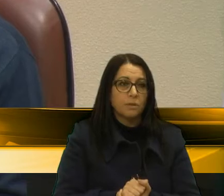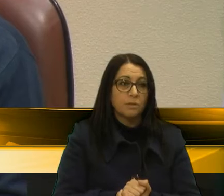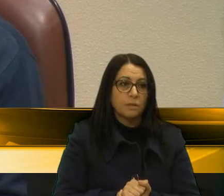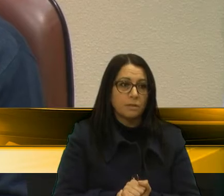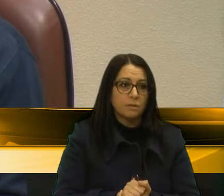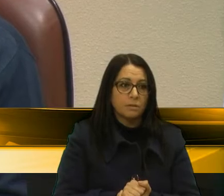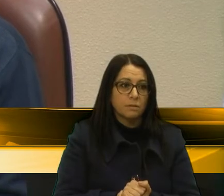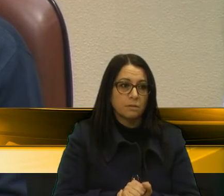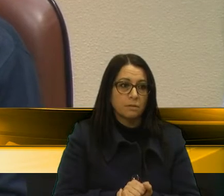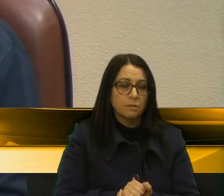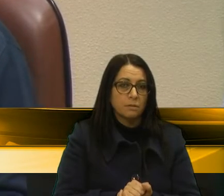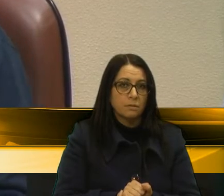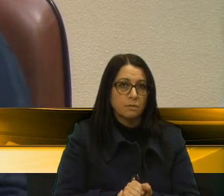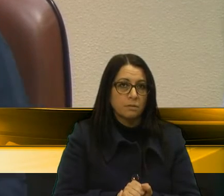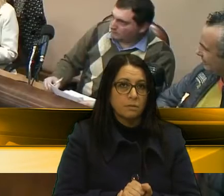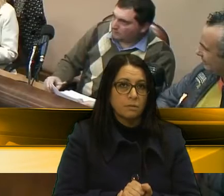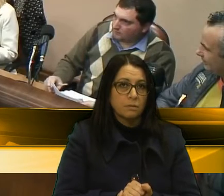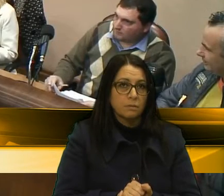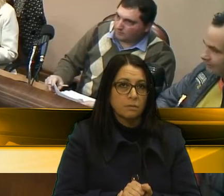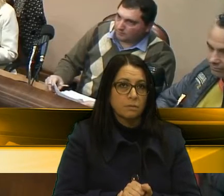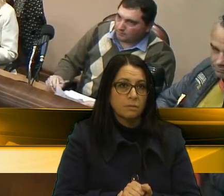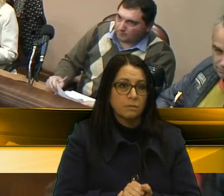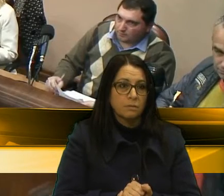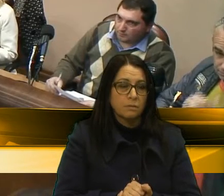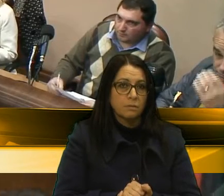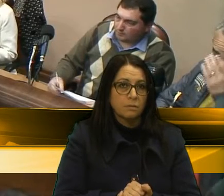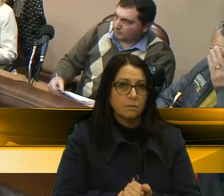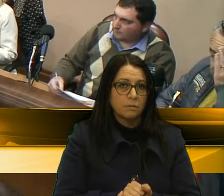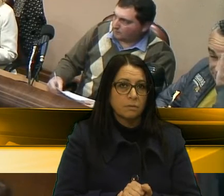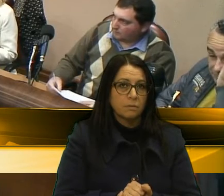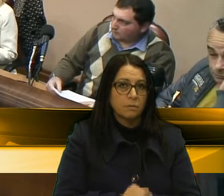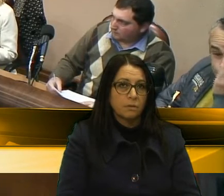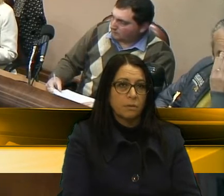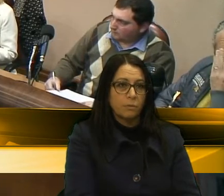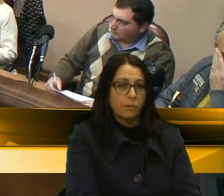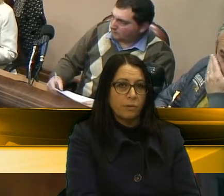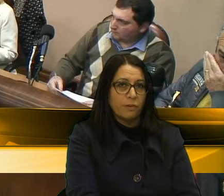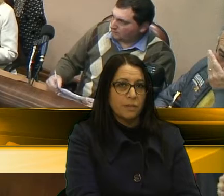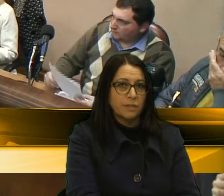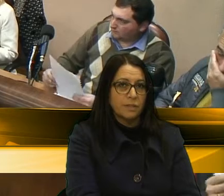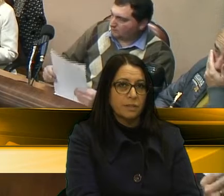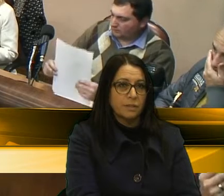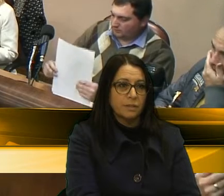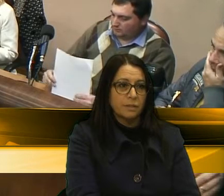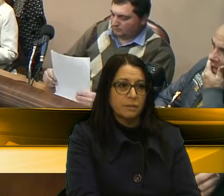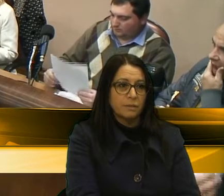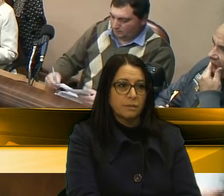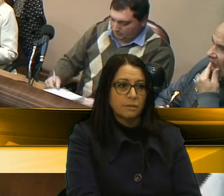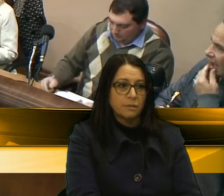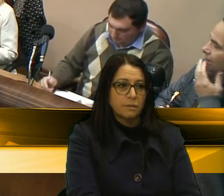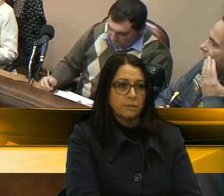Atualmente a vereadora Denise. Senhor presidente, na sequência, uma declaração de líder da bancada do PP.